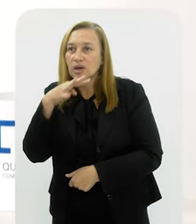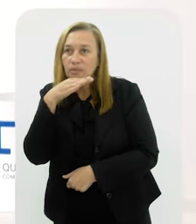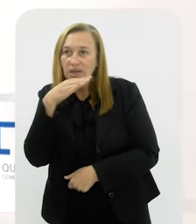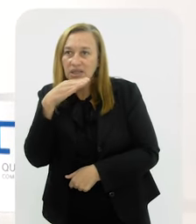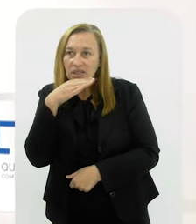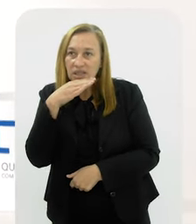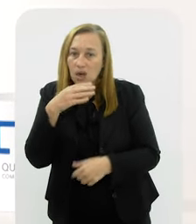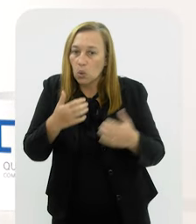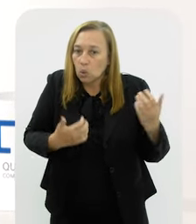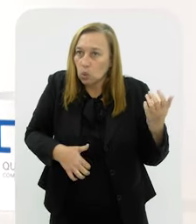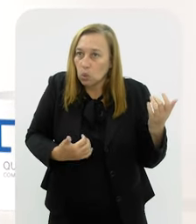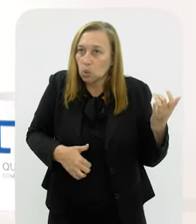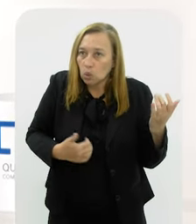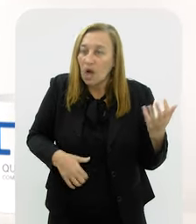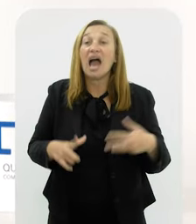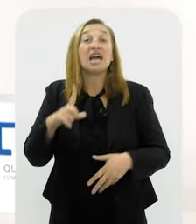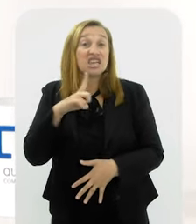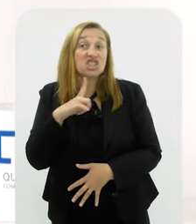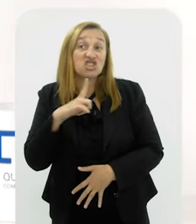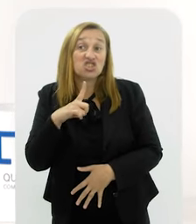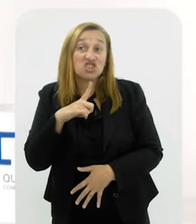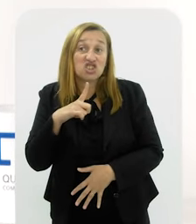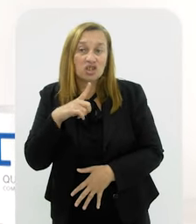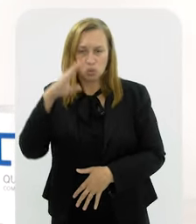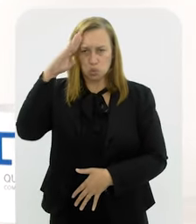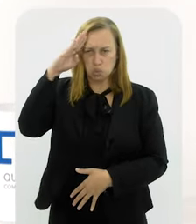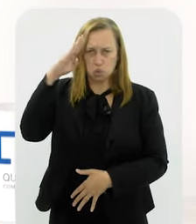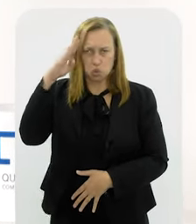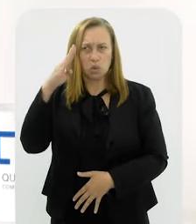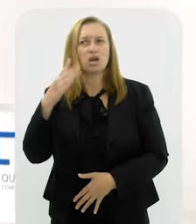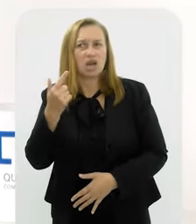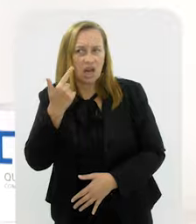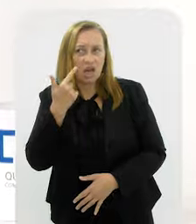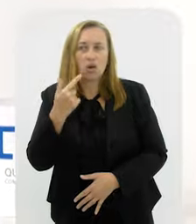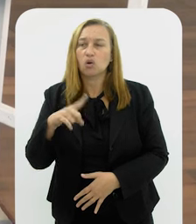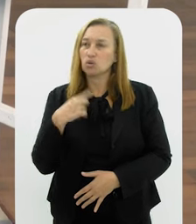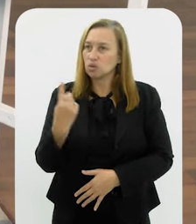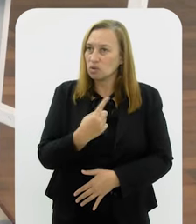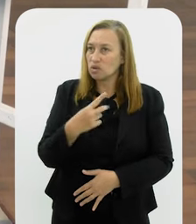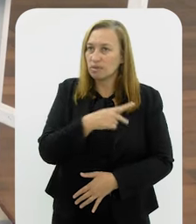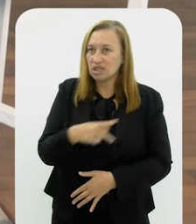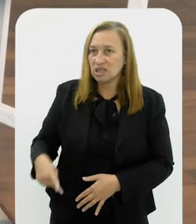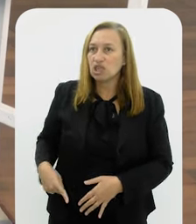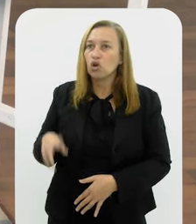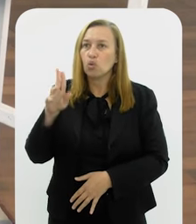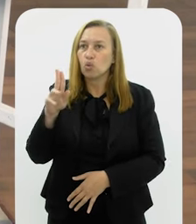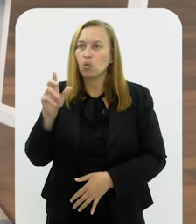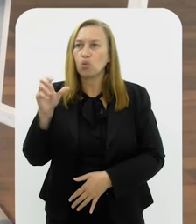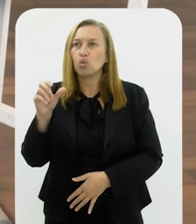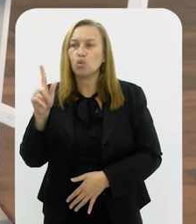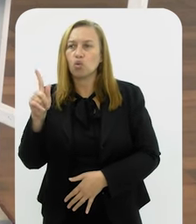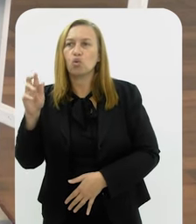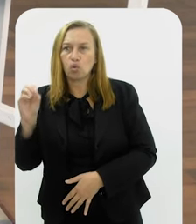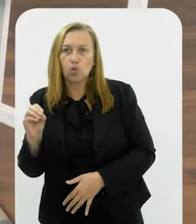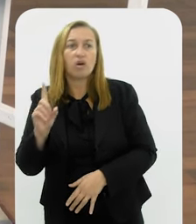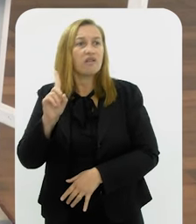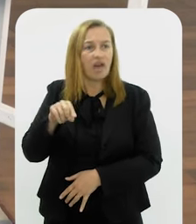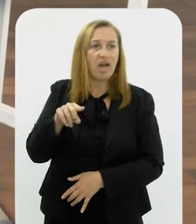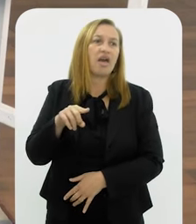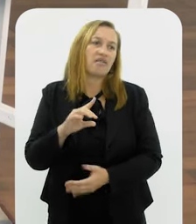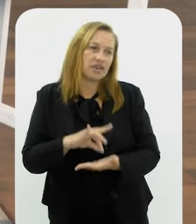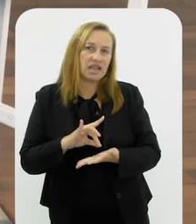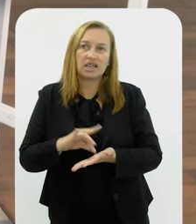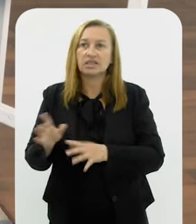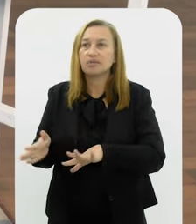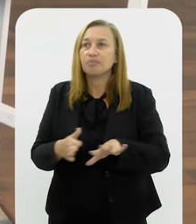Nelson Cavaquinho. Ah, que tinha o um negócio do uma honra, né? E o nosso presidente era o Ivo Meirelles, né? E sabe que o Ivo tem um ouvido absoluto também,